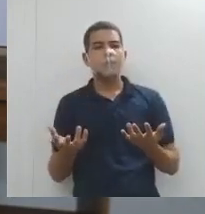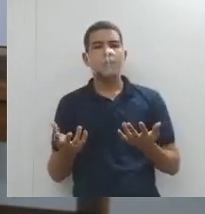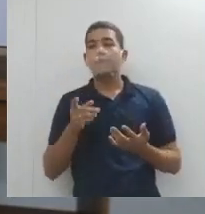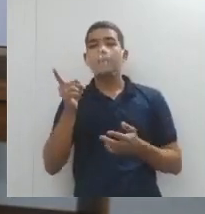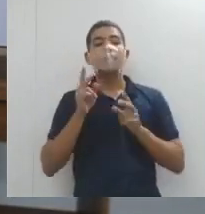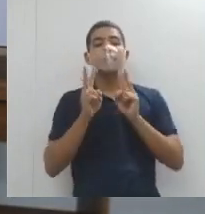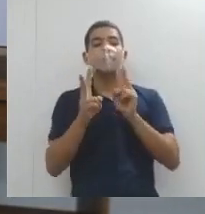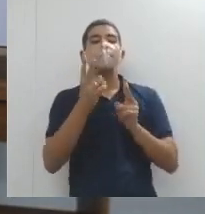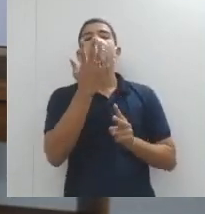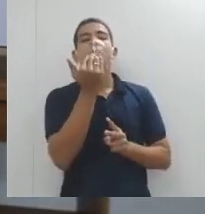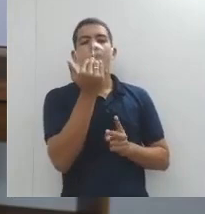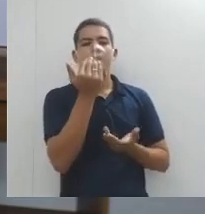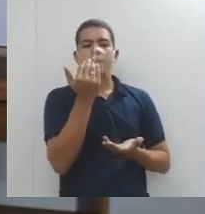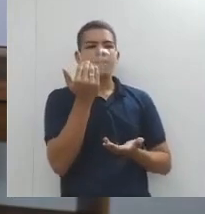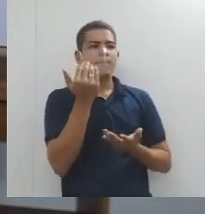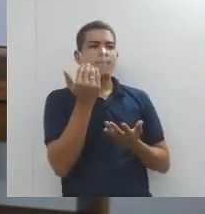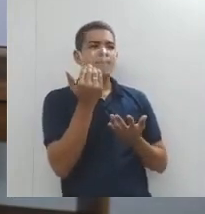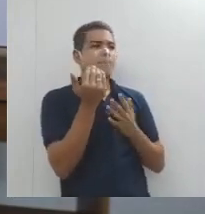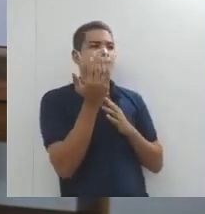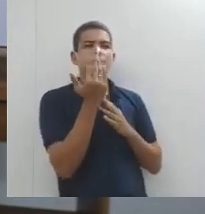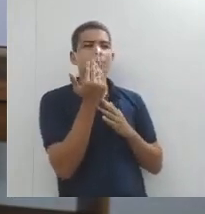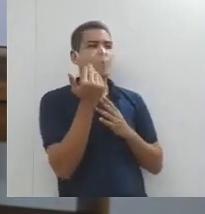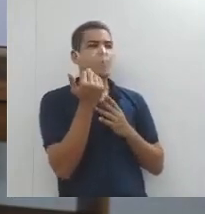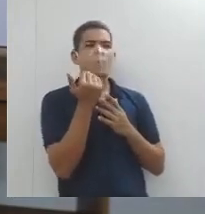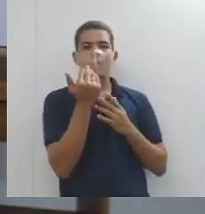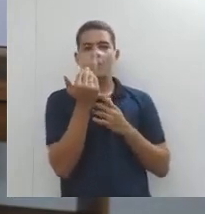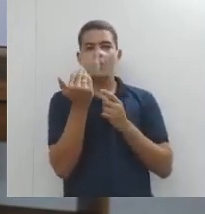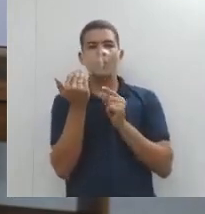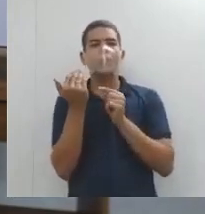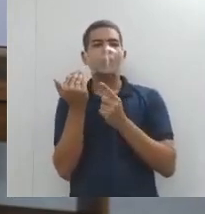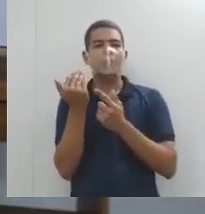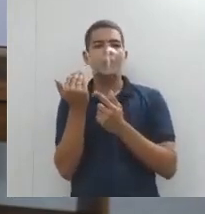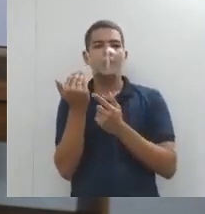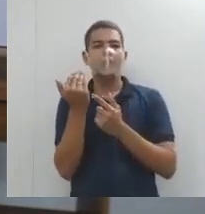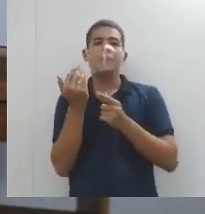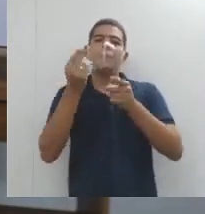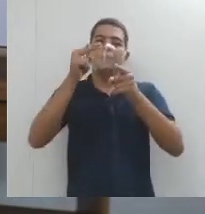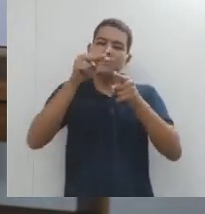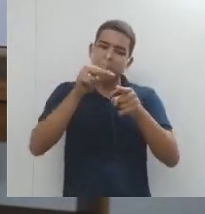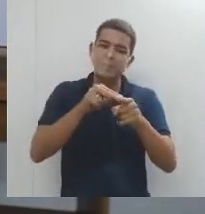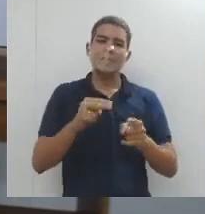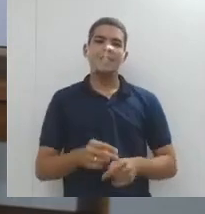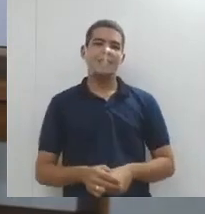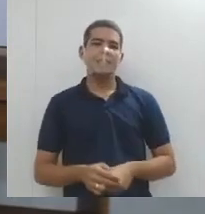come. Come o quê? Né? Pizza. Ela poderia